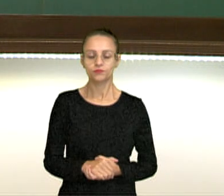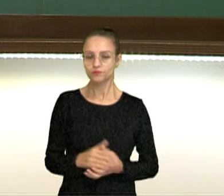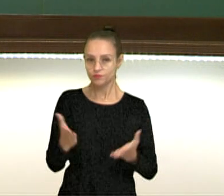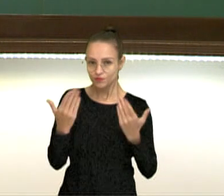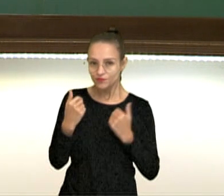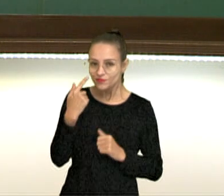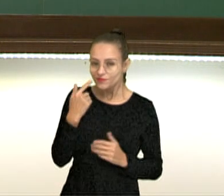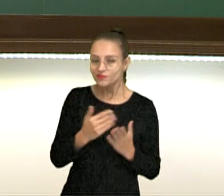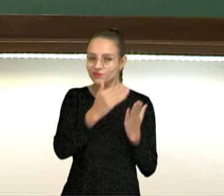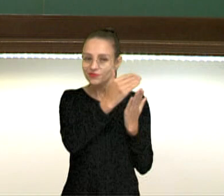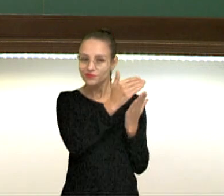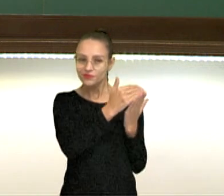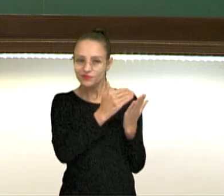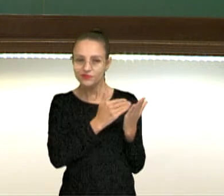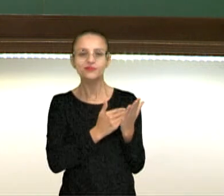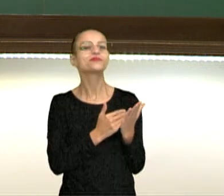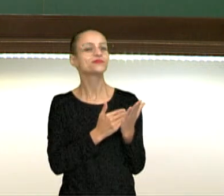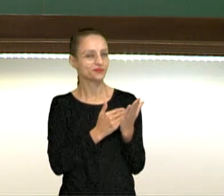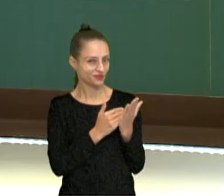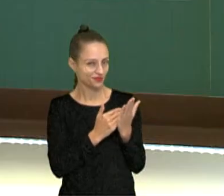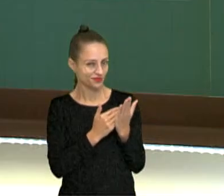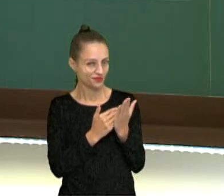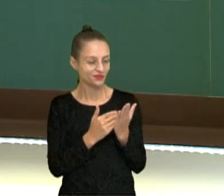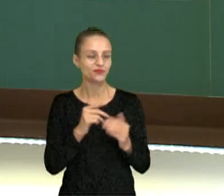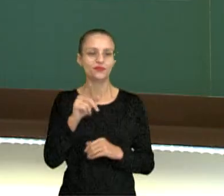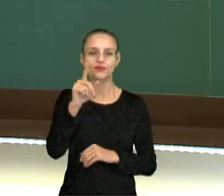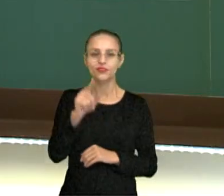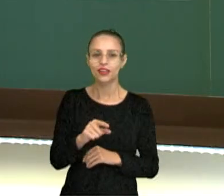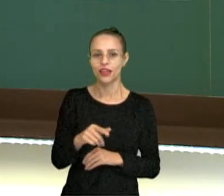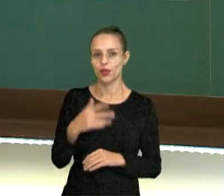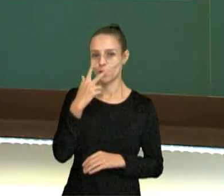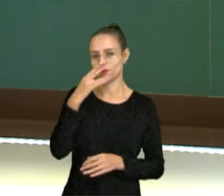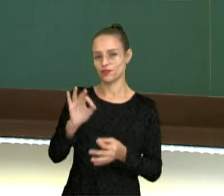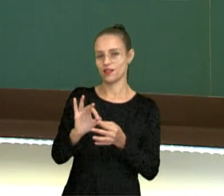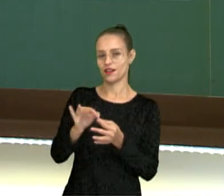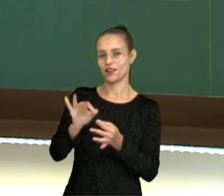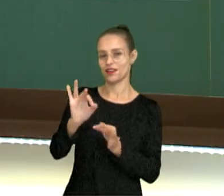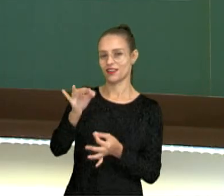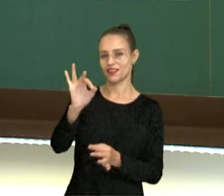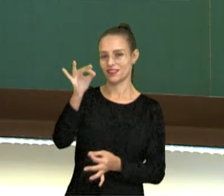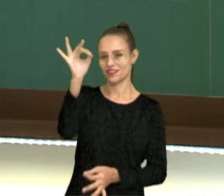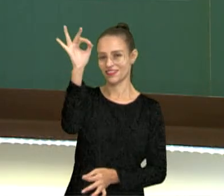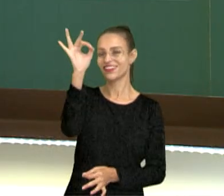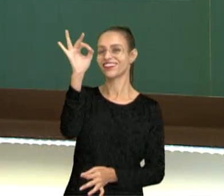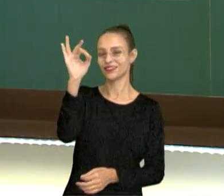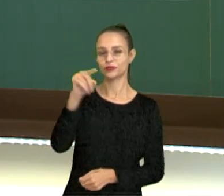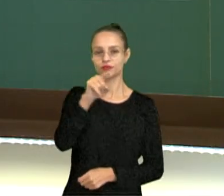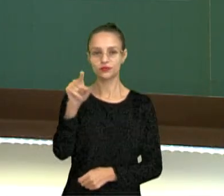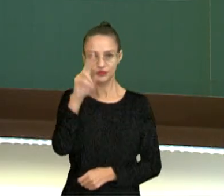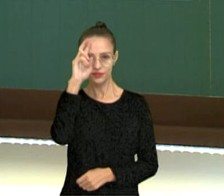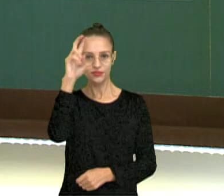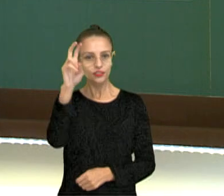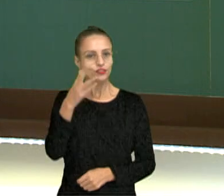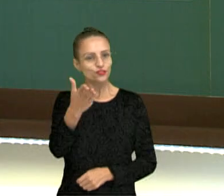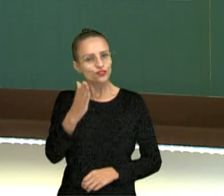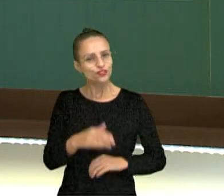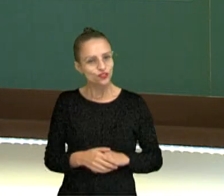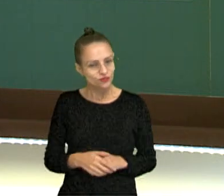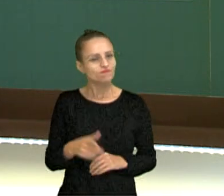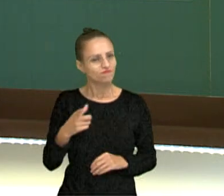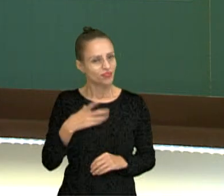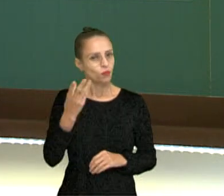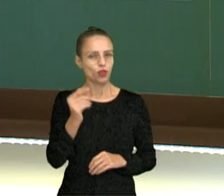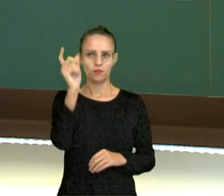Vamos ver a lista de vocês? Ela deve ser quilométrica. Vocês são inteligentes. Deve ter muitas